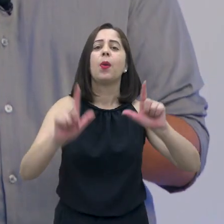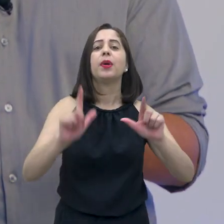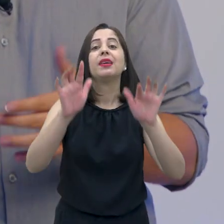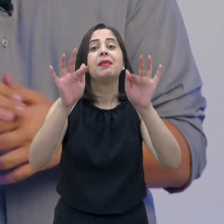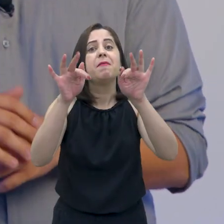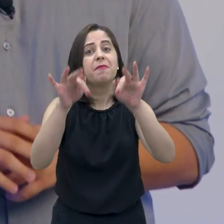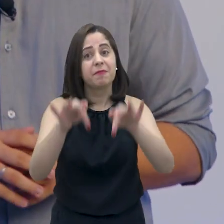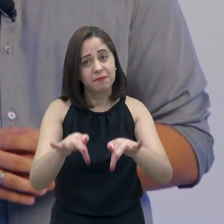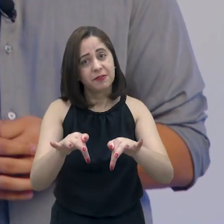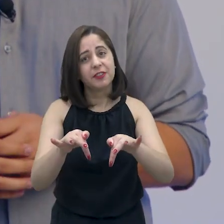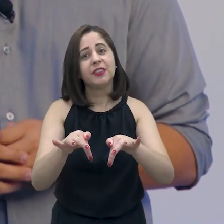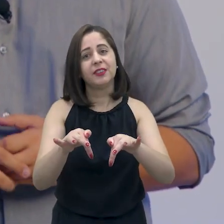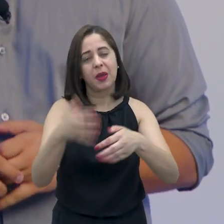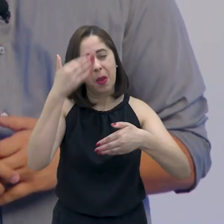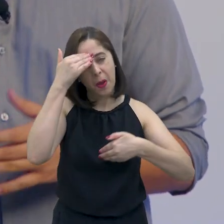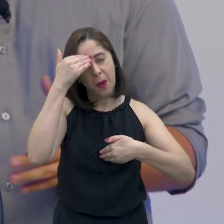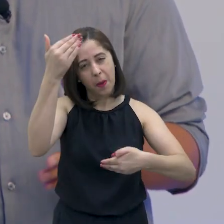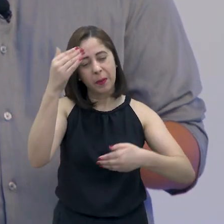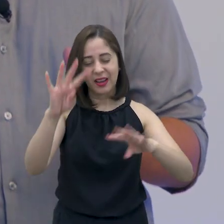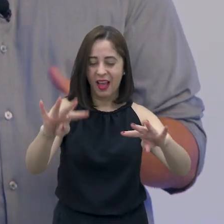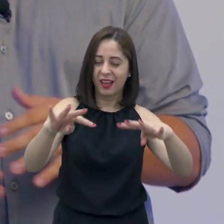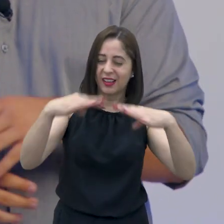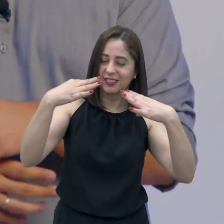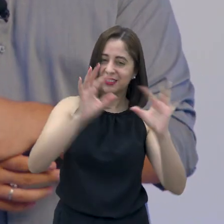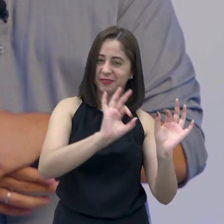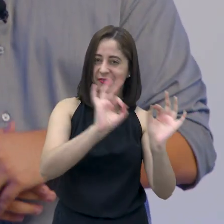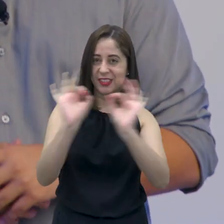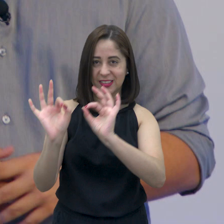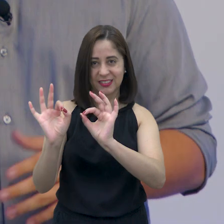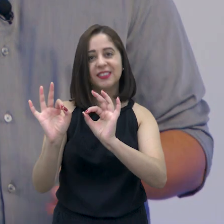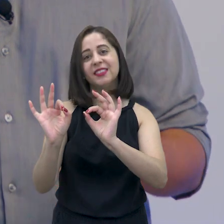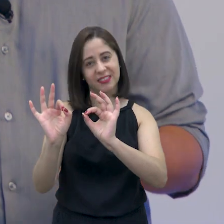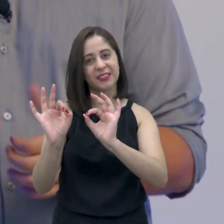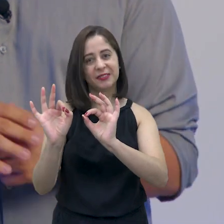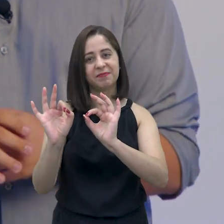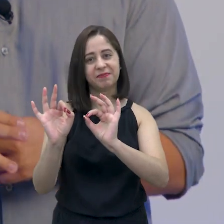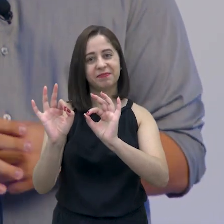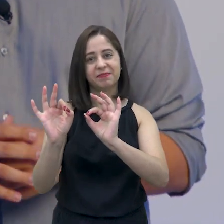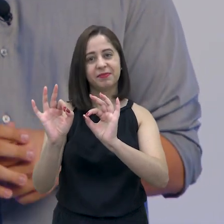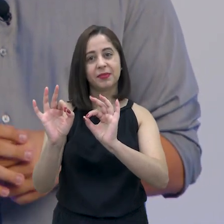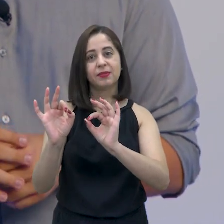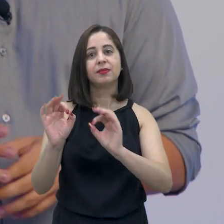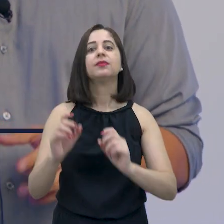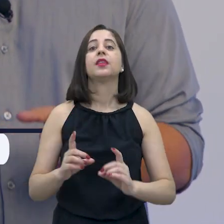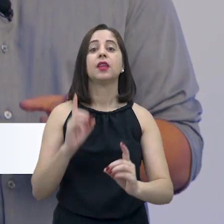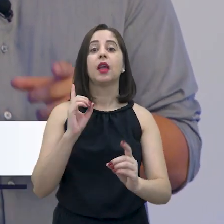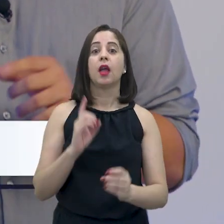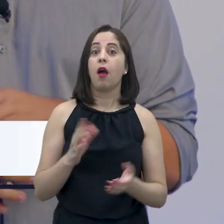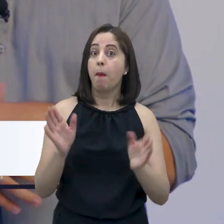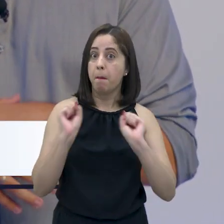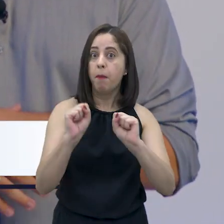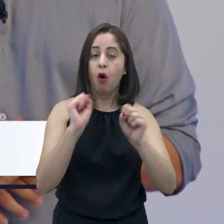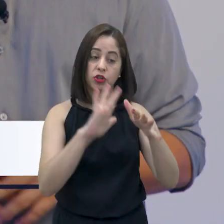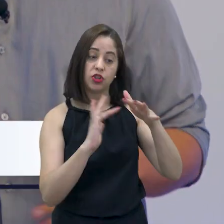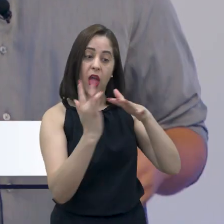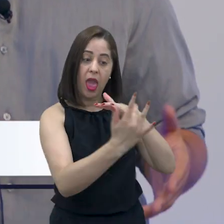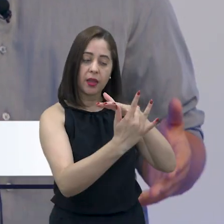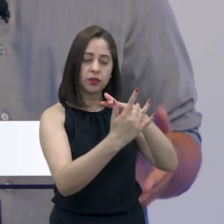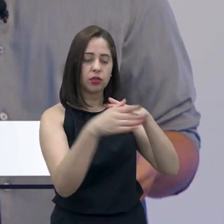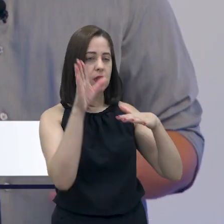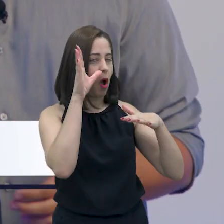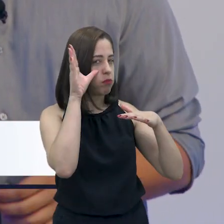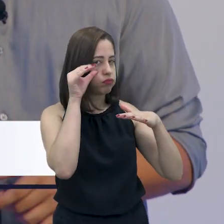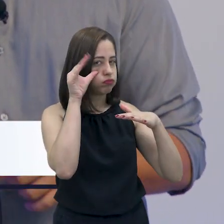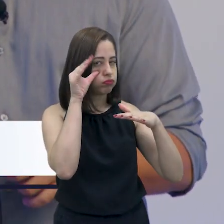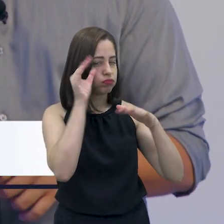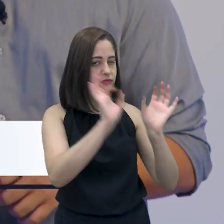Fim de mais um Cidadania em Pauta. Obrigado pela sua companhia hoje em mais uma edição do programa. Te convido para acompanhar a programação